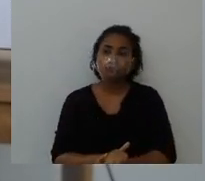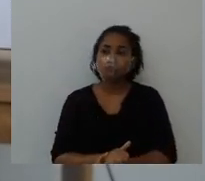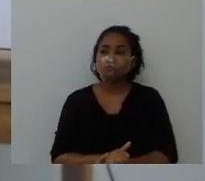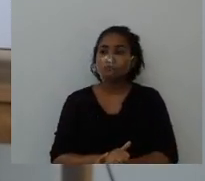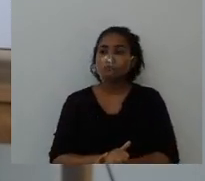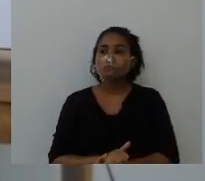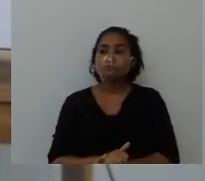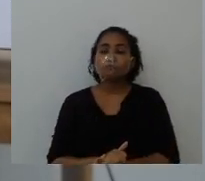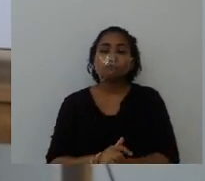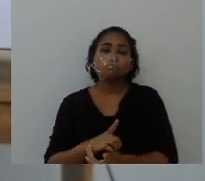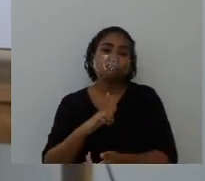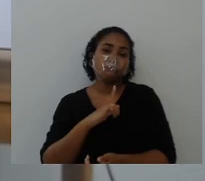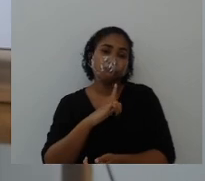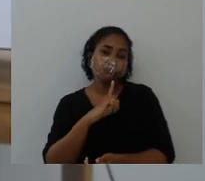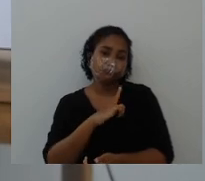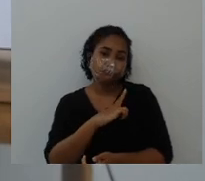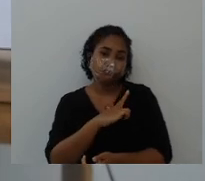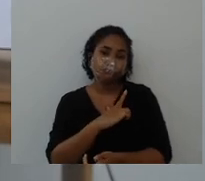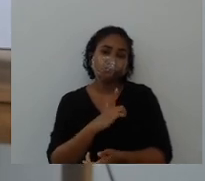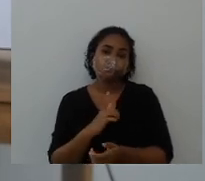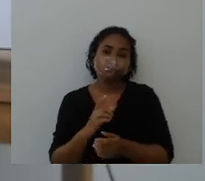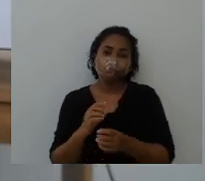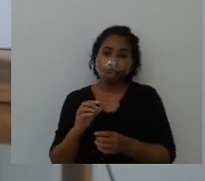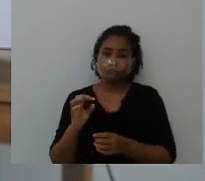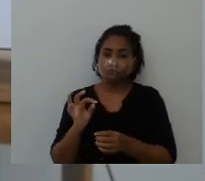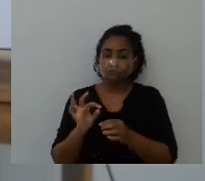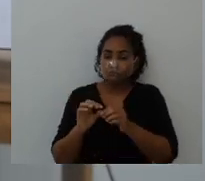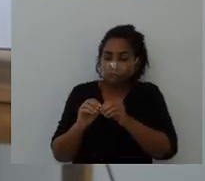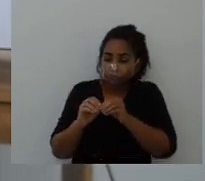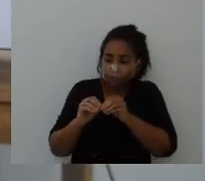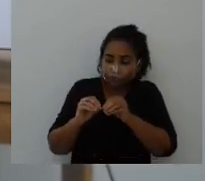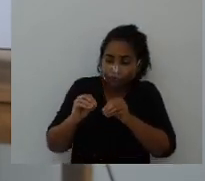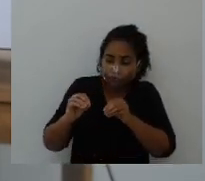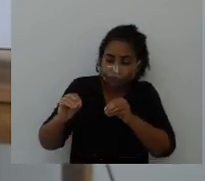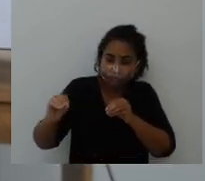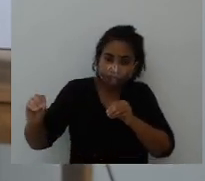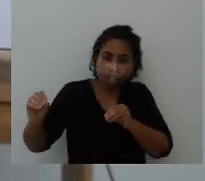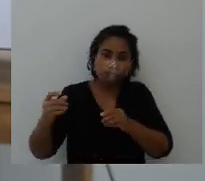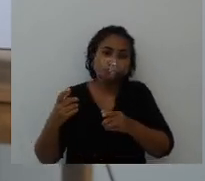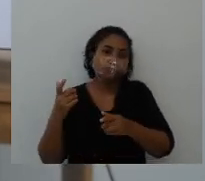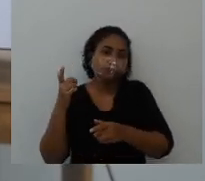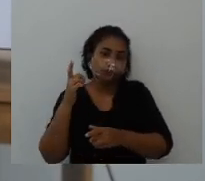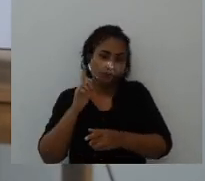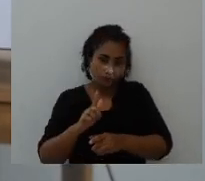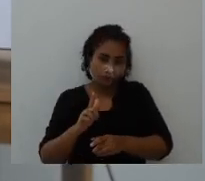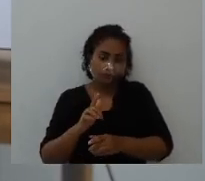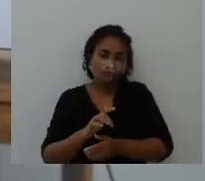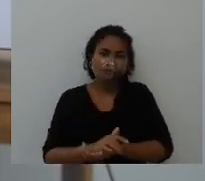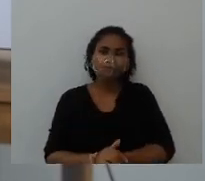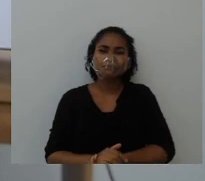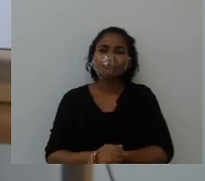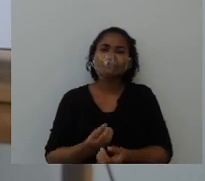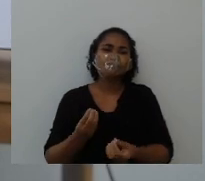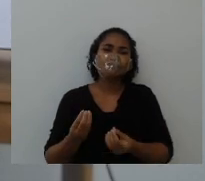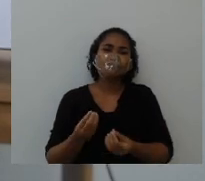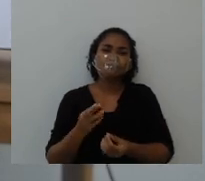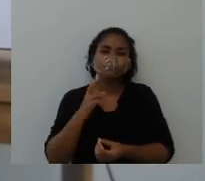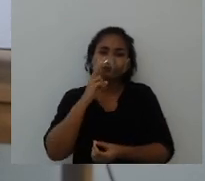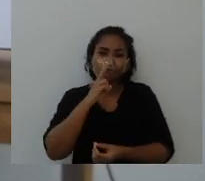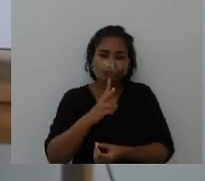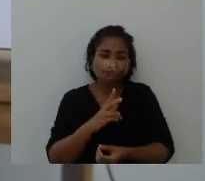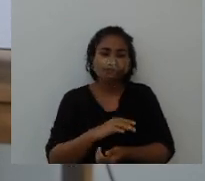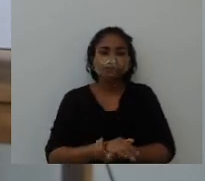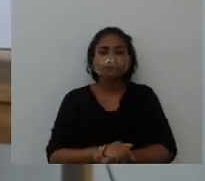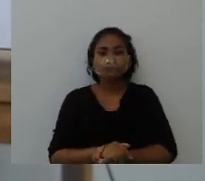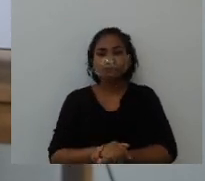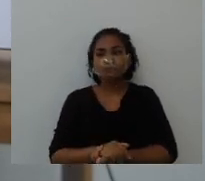daqui, ó. Então ele tem a atração desse fio B. Primeira força que a gente vai colocar. Paulinho, qual é a outra força que a gente vai